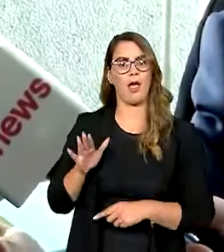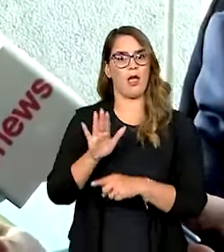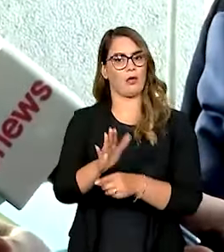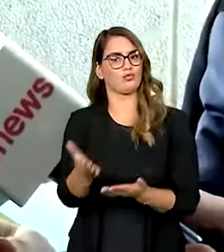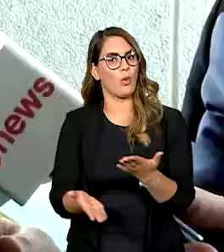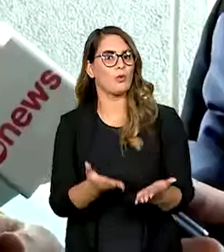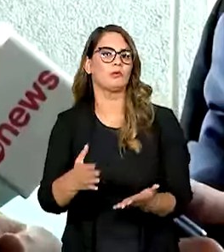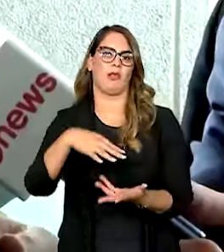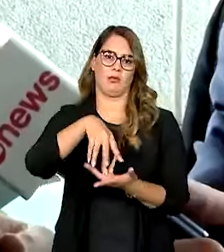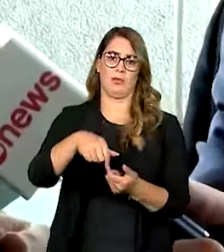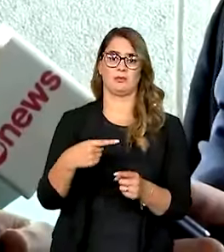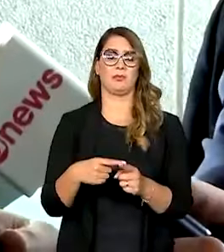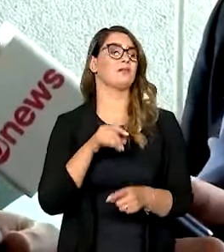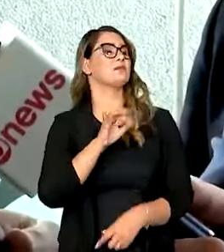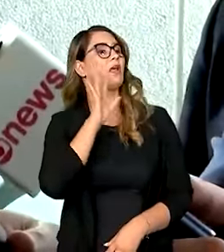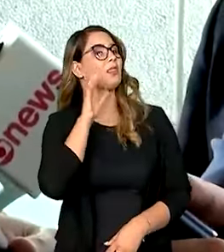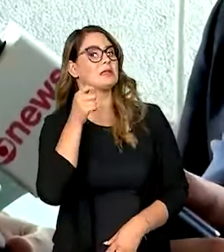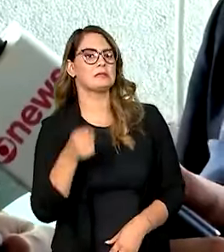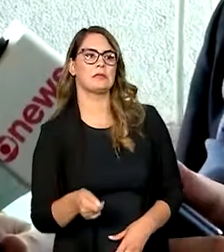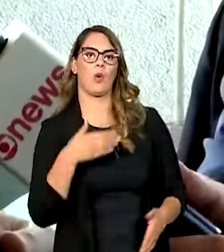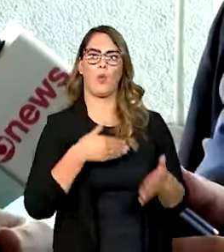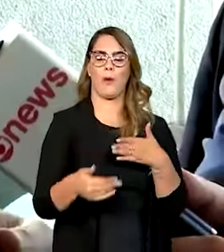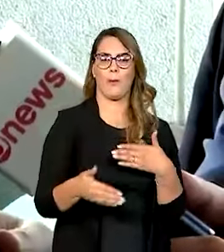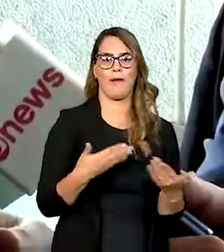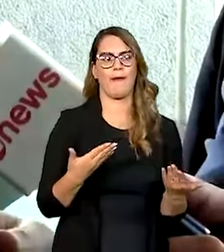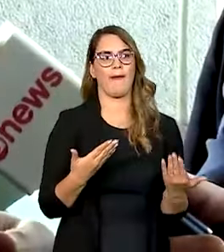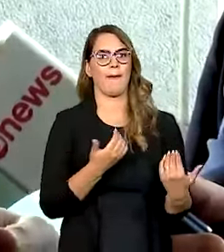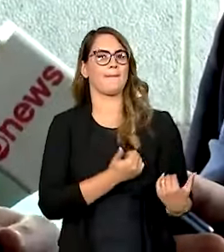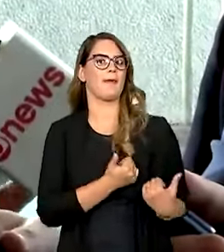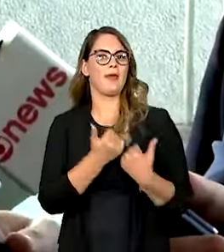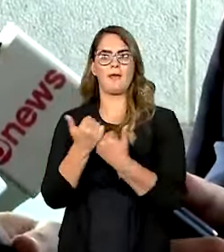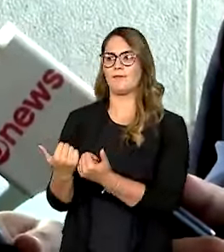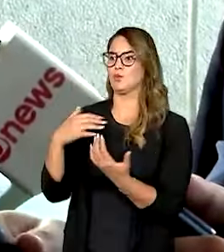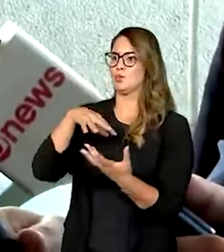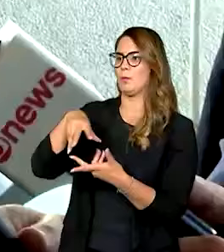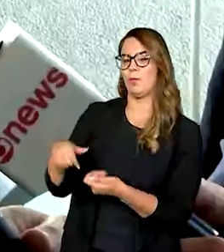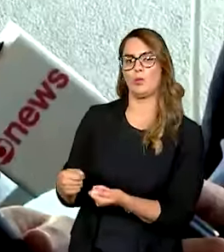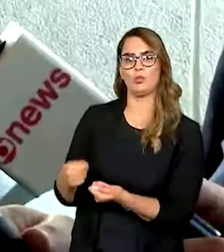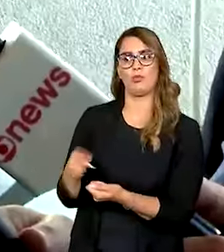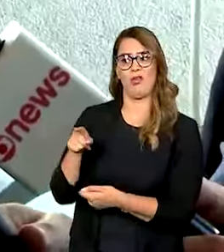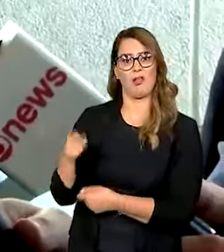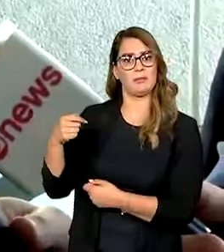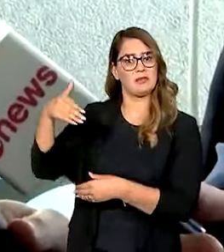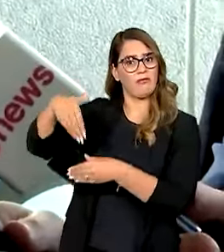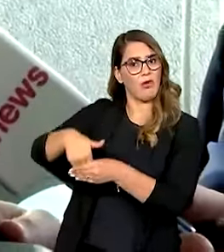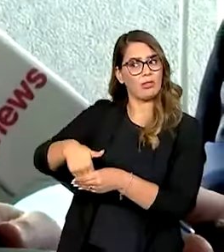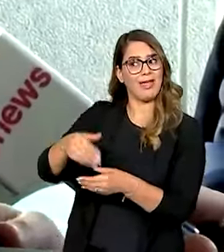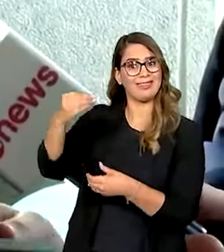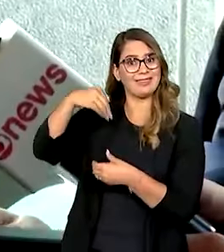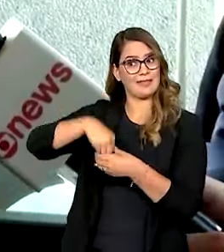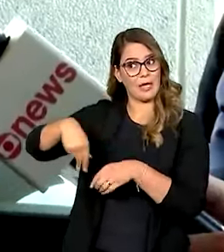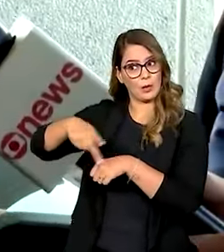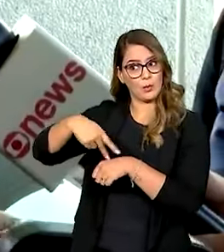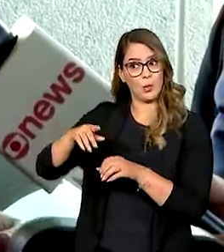do planeta porque se você tomou uma decisão qualquer em benefício do mundo e ela tiver que ser votada internamente